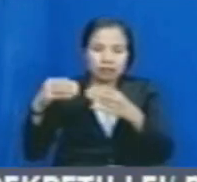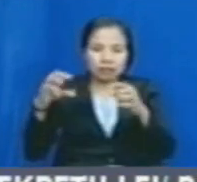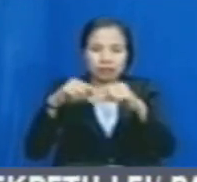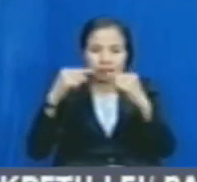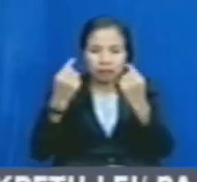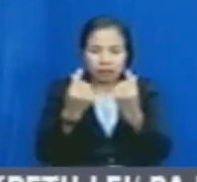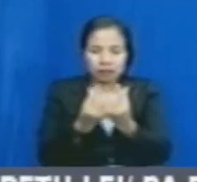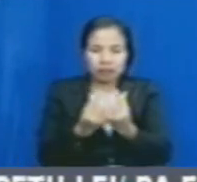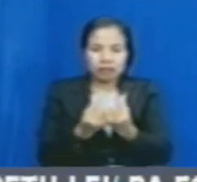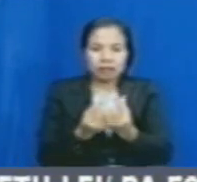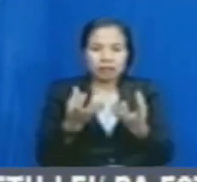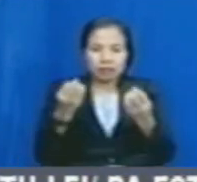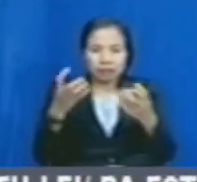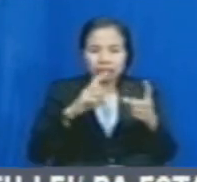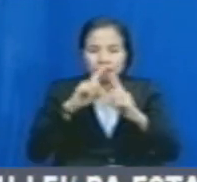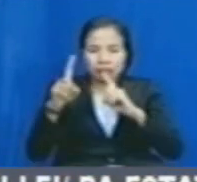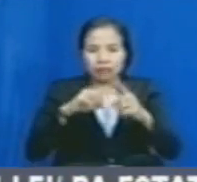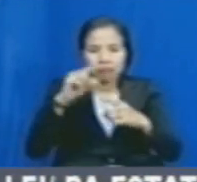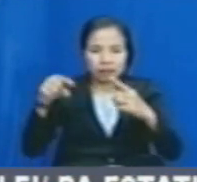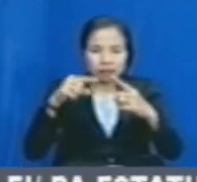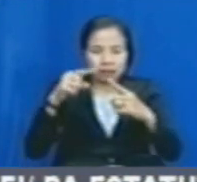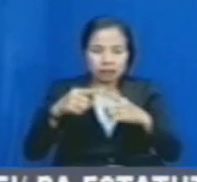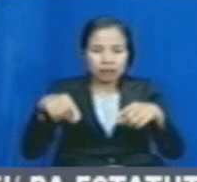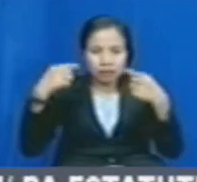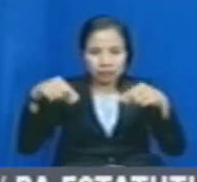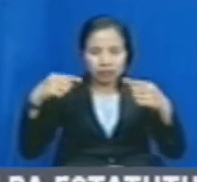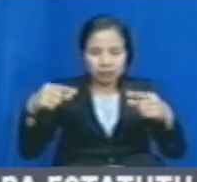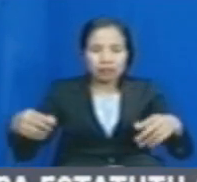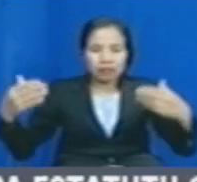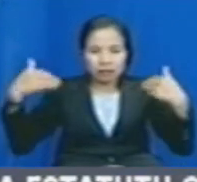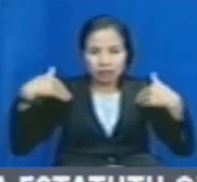balu questiona ba ingira quando incidente ruma moso